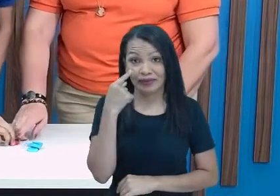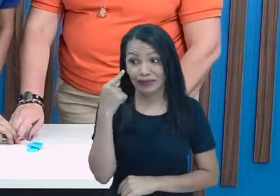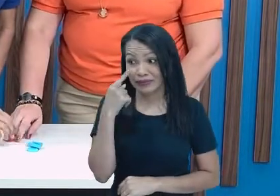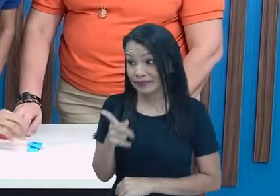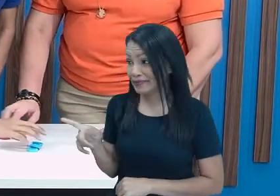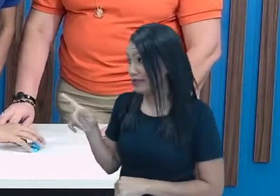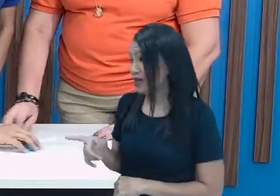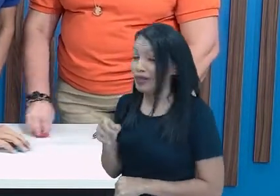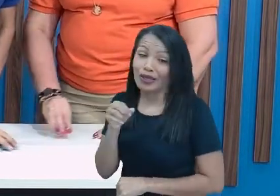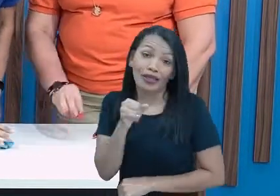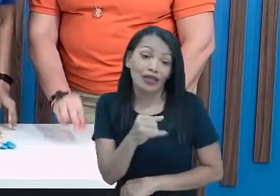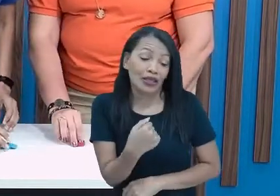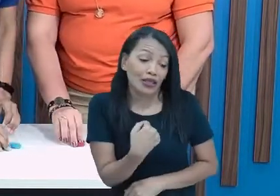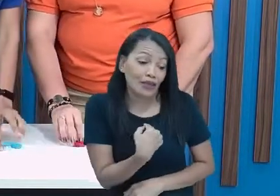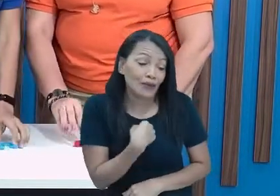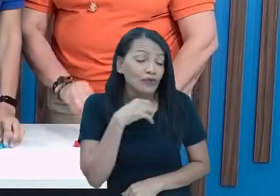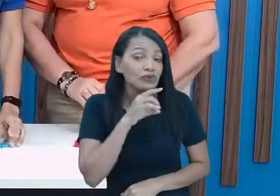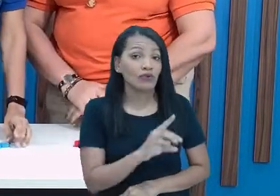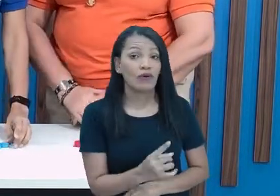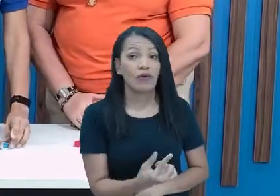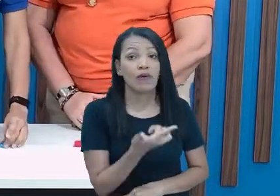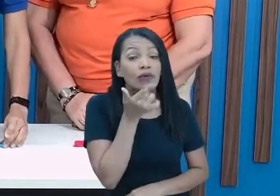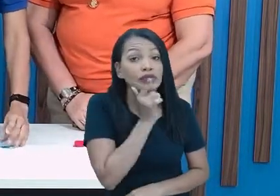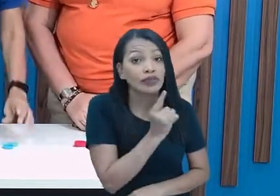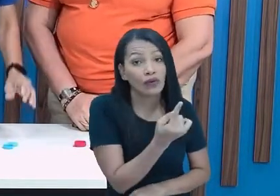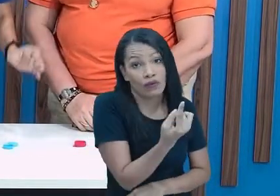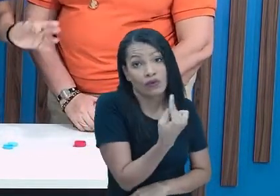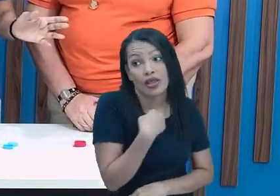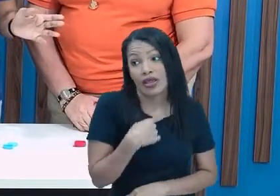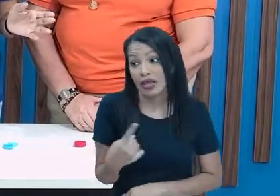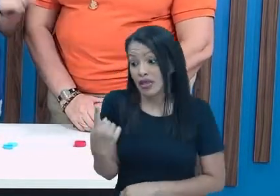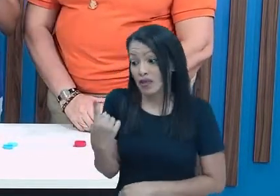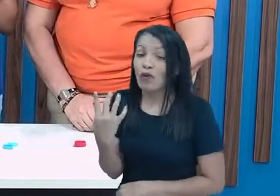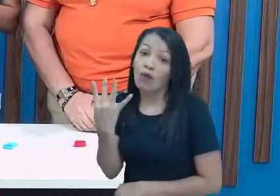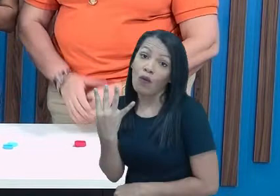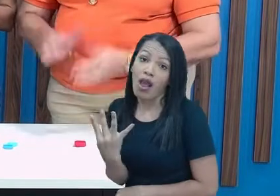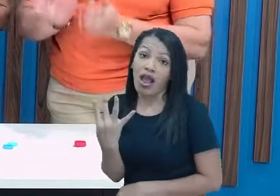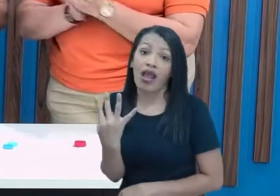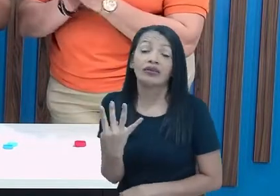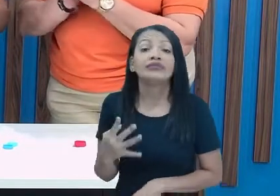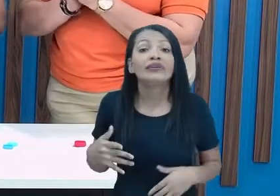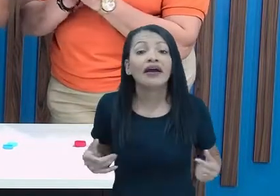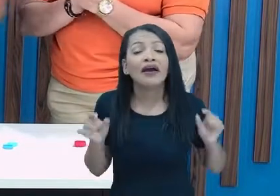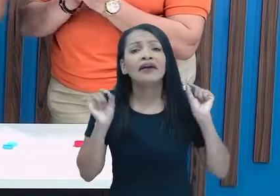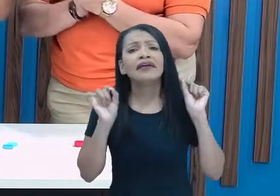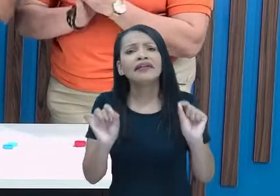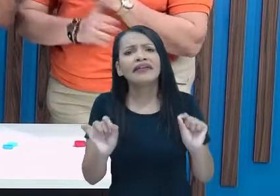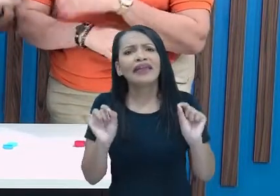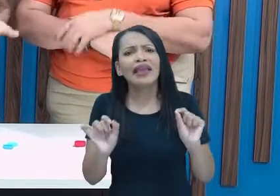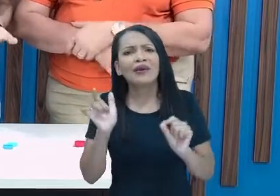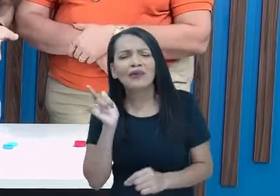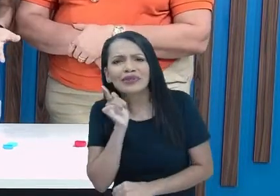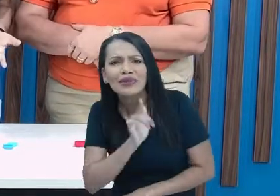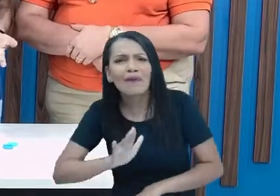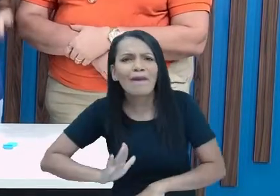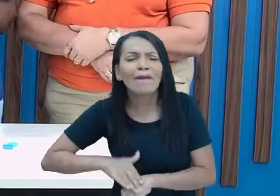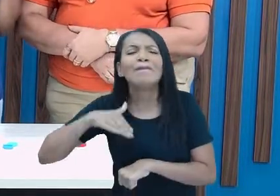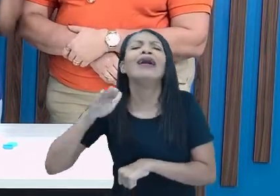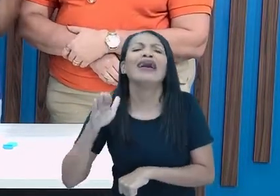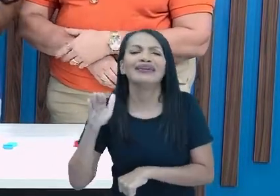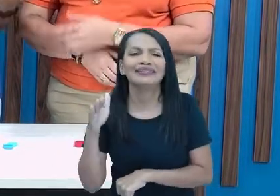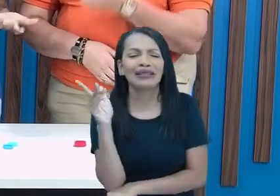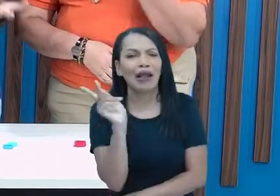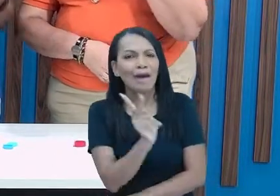caiu. Foi. Eu só consegui uma. E eu consegui 4 tampinhas. E aí? Quem foi que acertou mais tampinhas no pote?